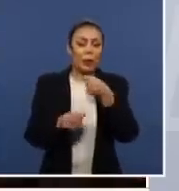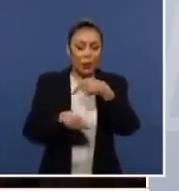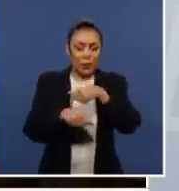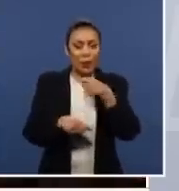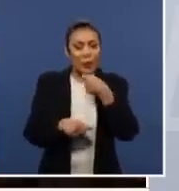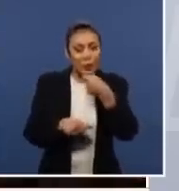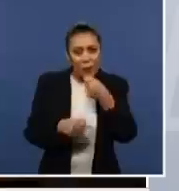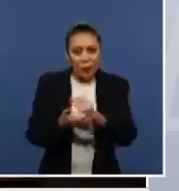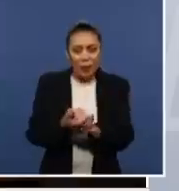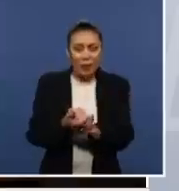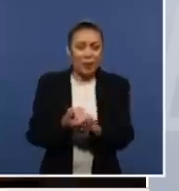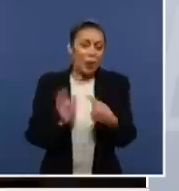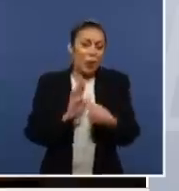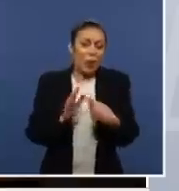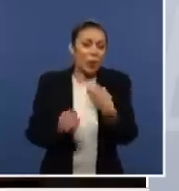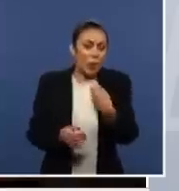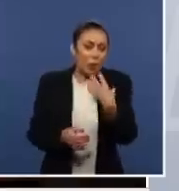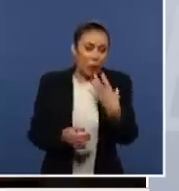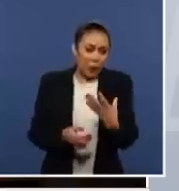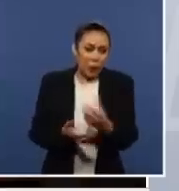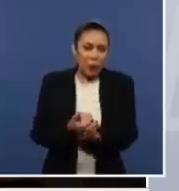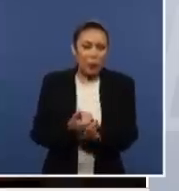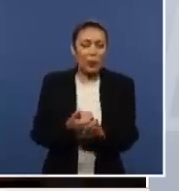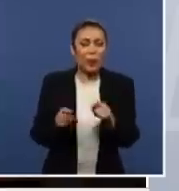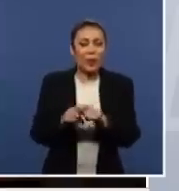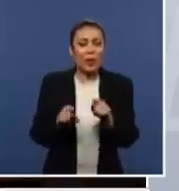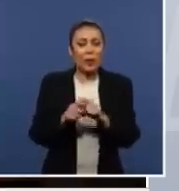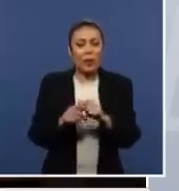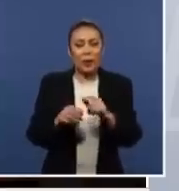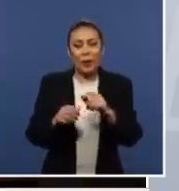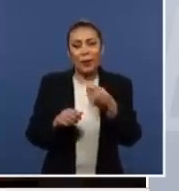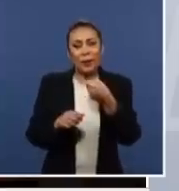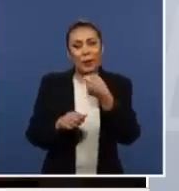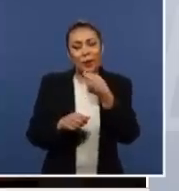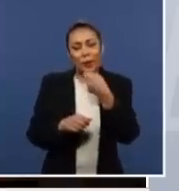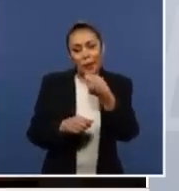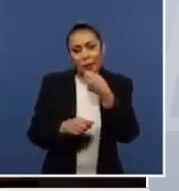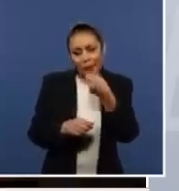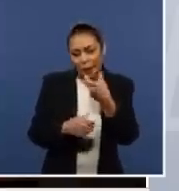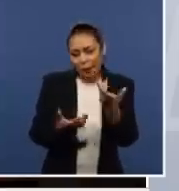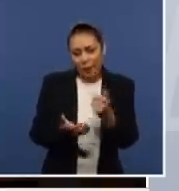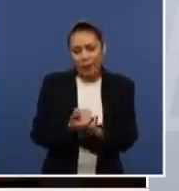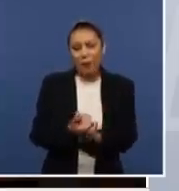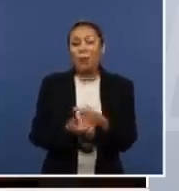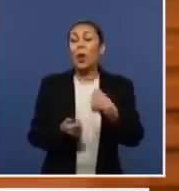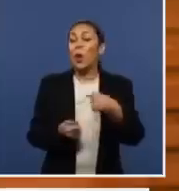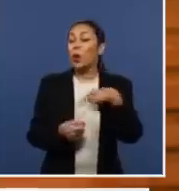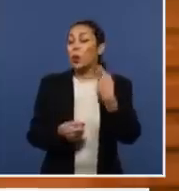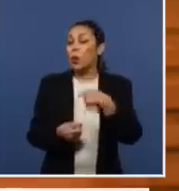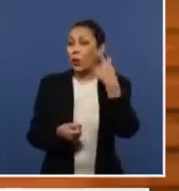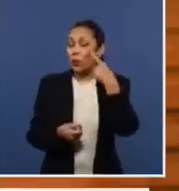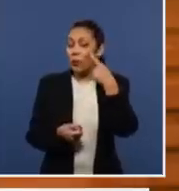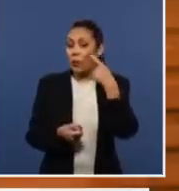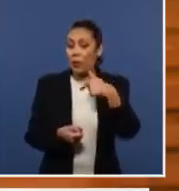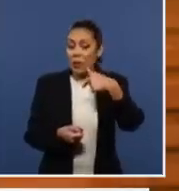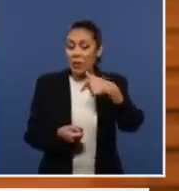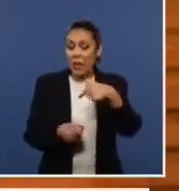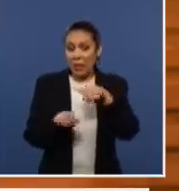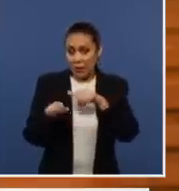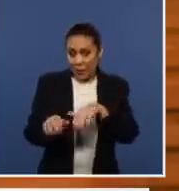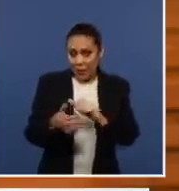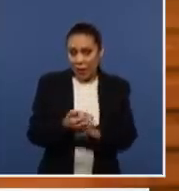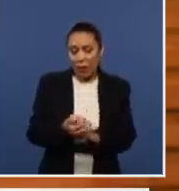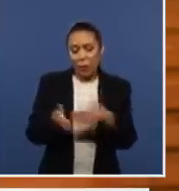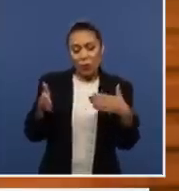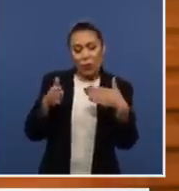entrevista pelos blogueiros ou podcasters, sei lá da onde. Ô Toledo, a gente viu no 7 de setembro foto da Vera